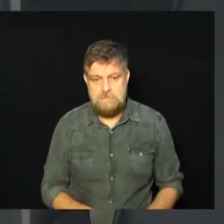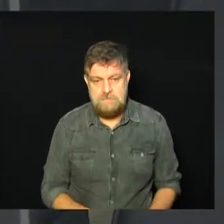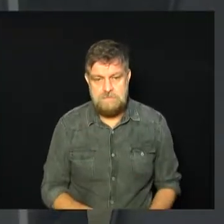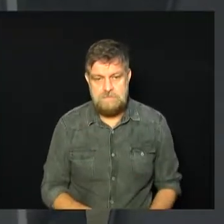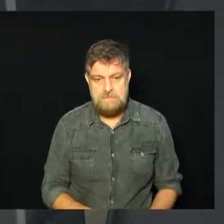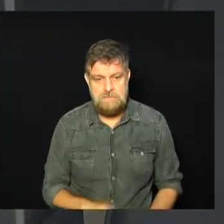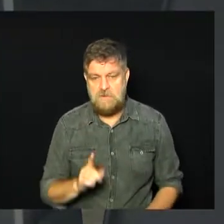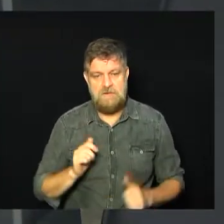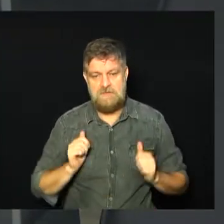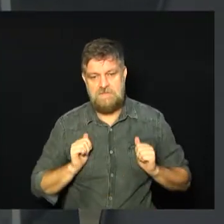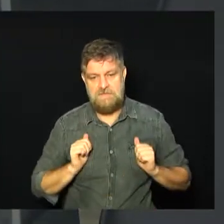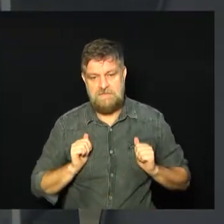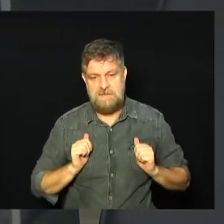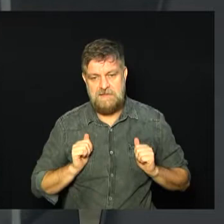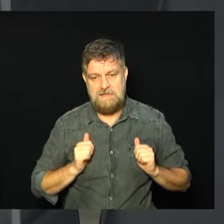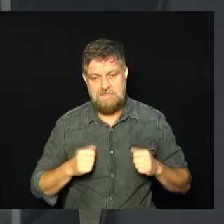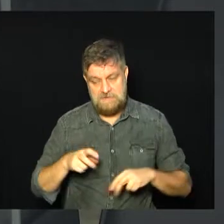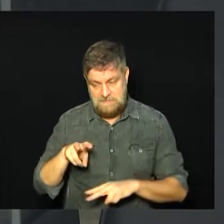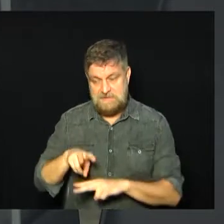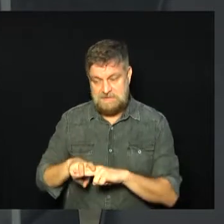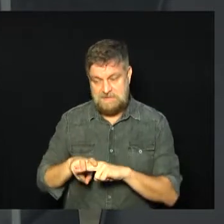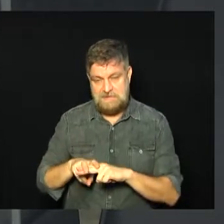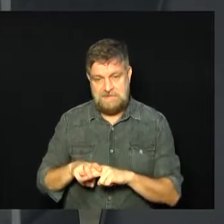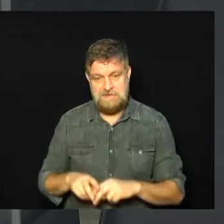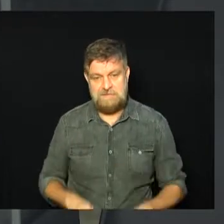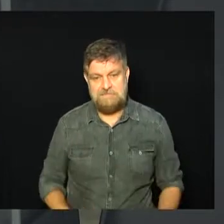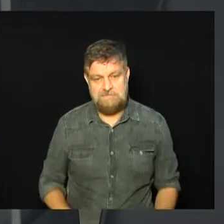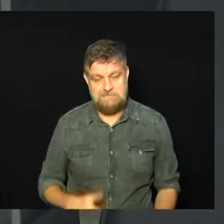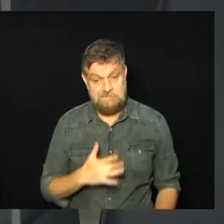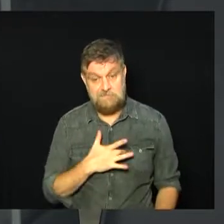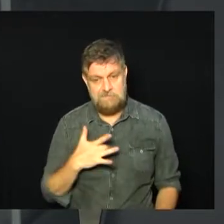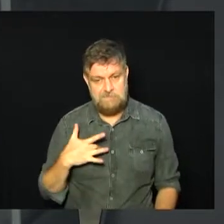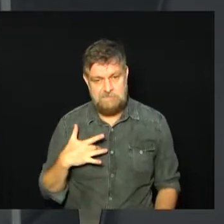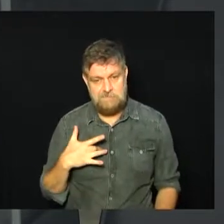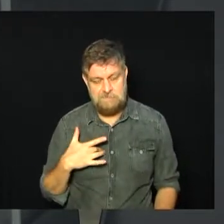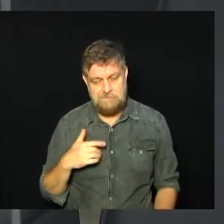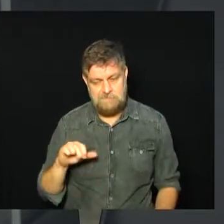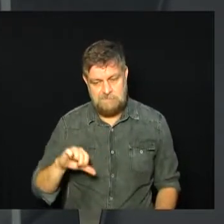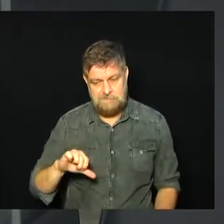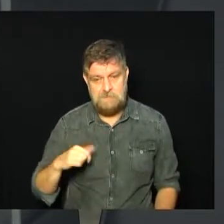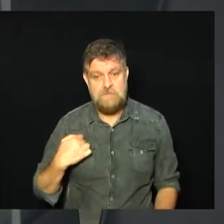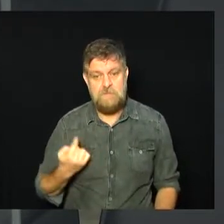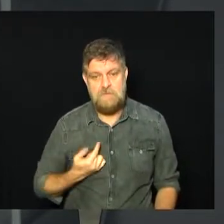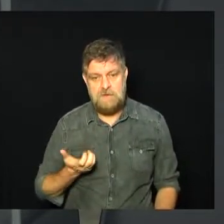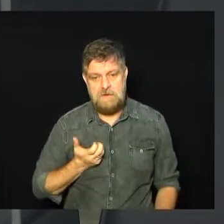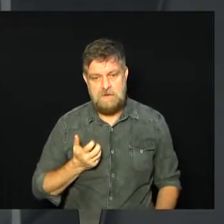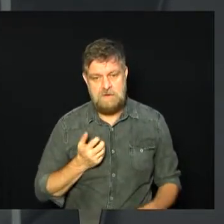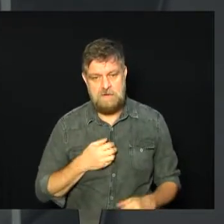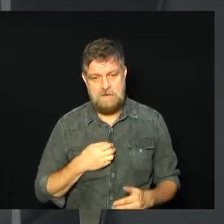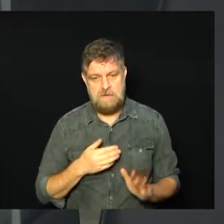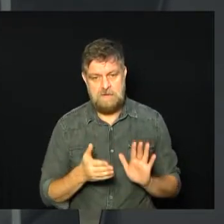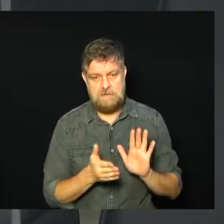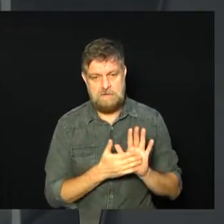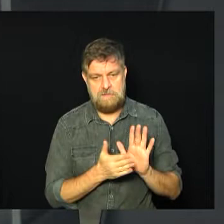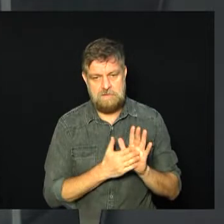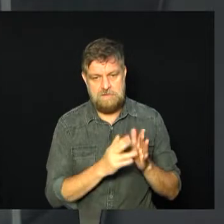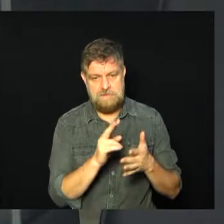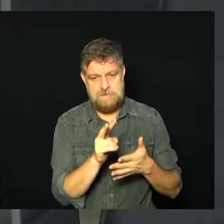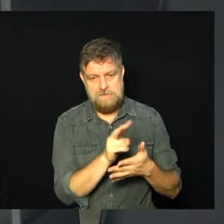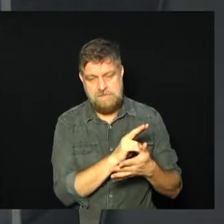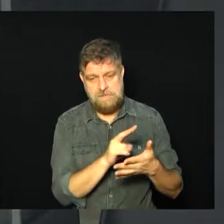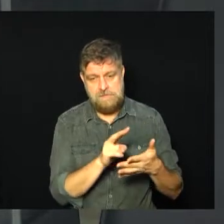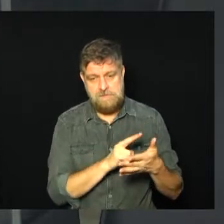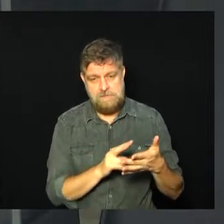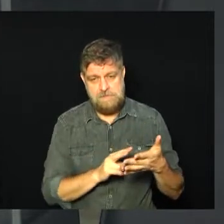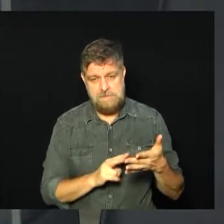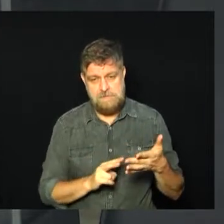é necessidade. Eu gostaria, primeiro, de ler essa nova proposta, saber onde ela está, aonde